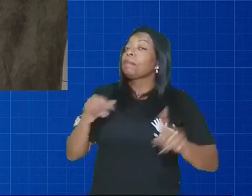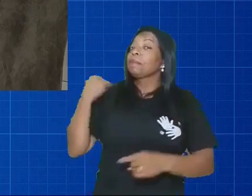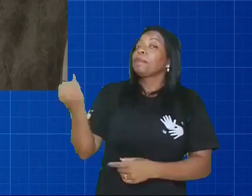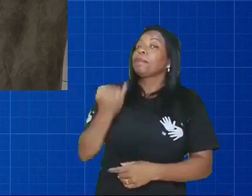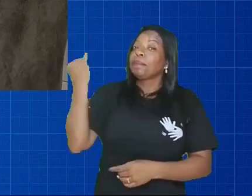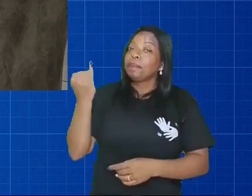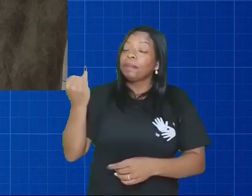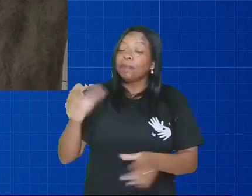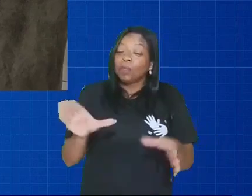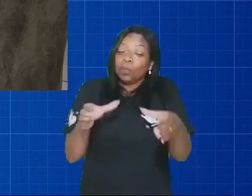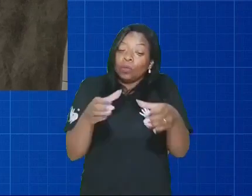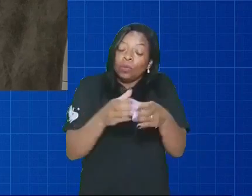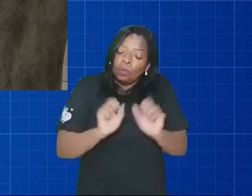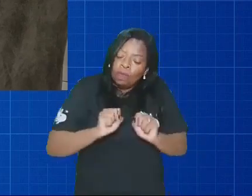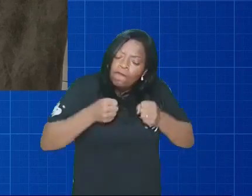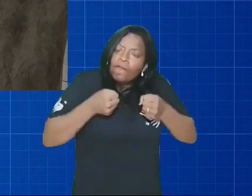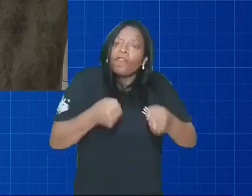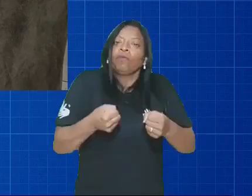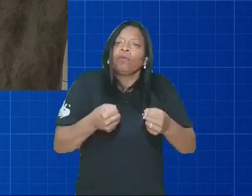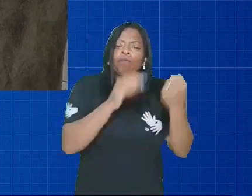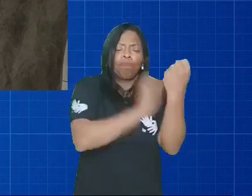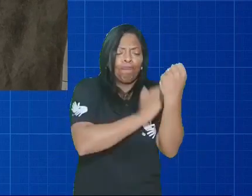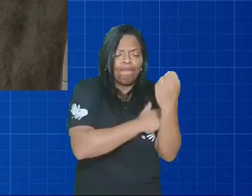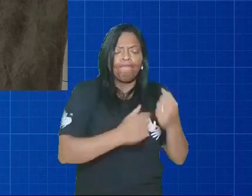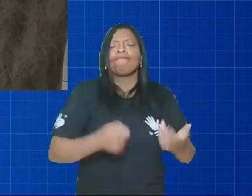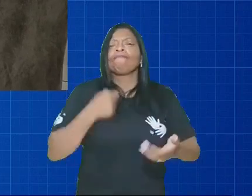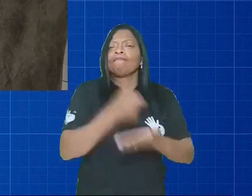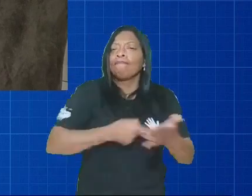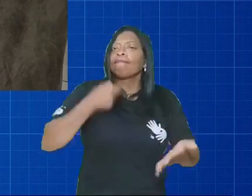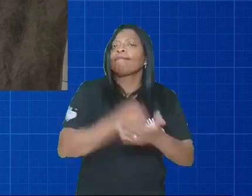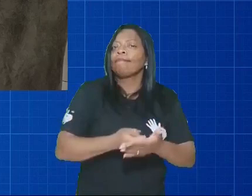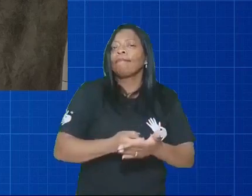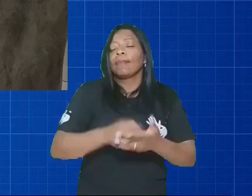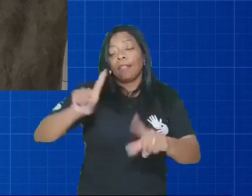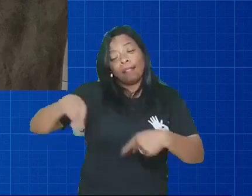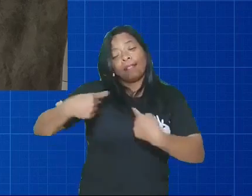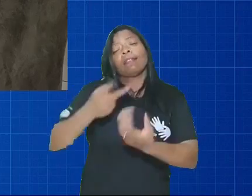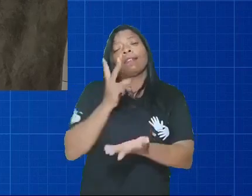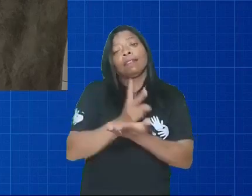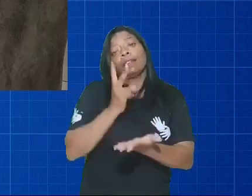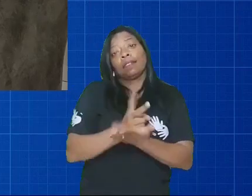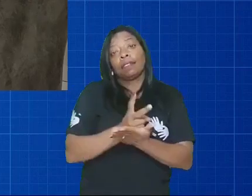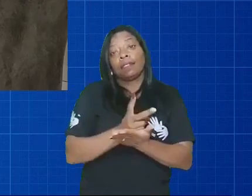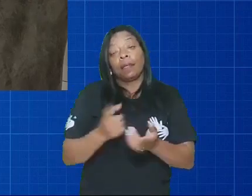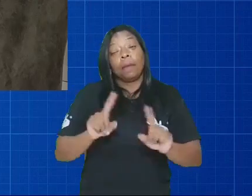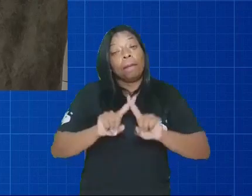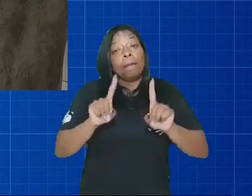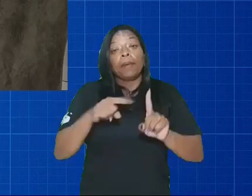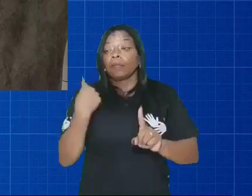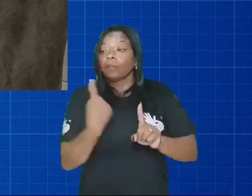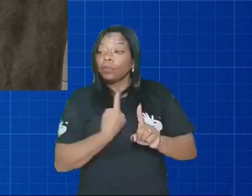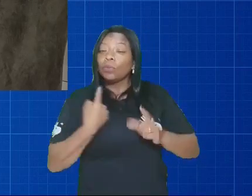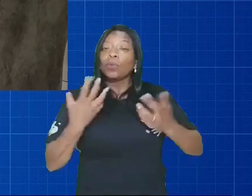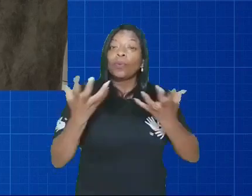um grupo bem fortalecido, né? É claro que a gente tem desafios, é um caminhar, a gente sempre tenta melhorar nossas ações, mas ela